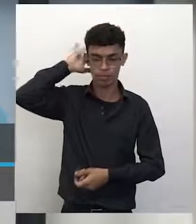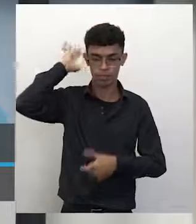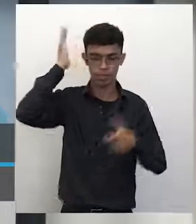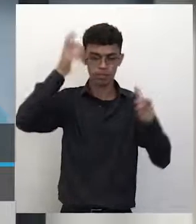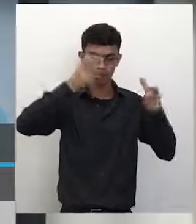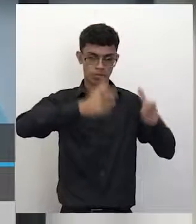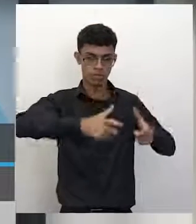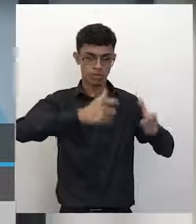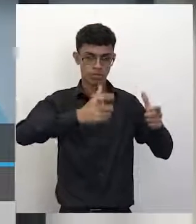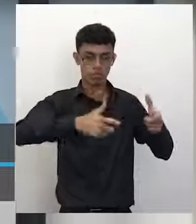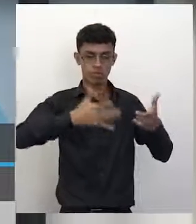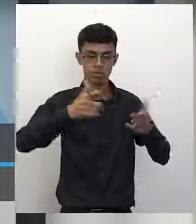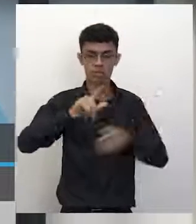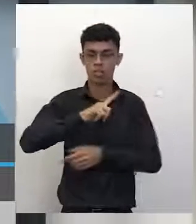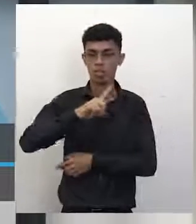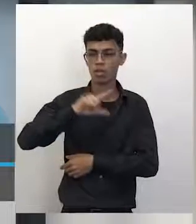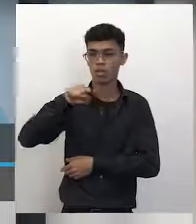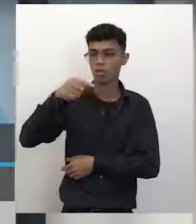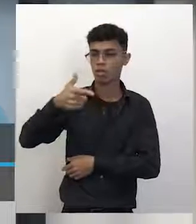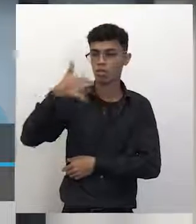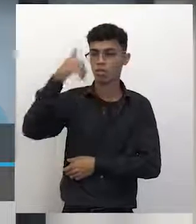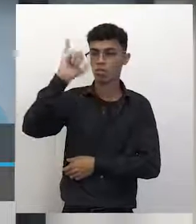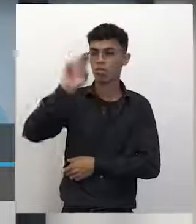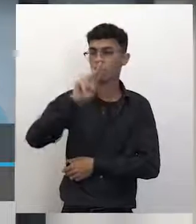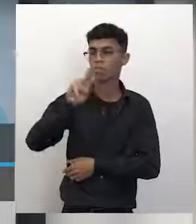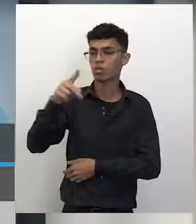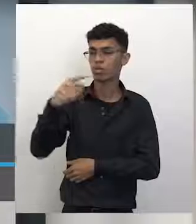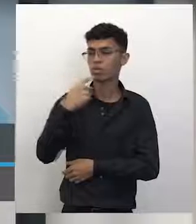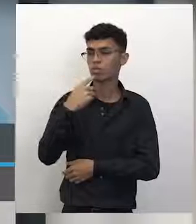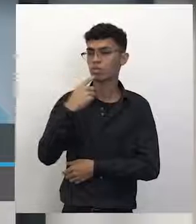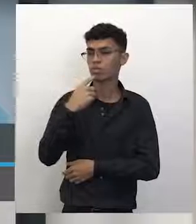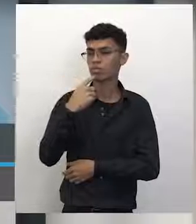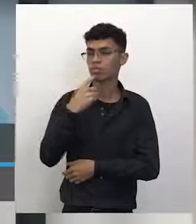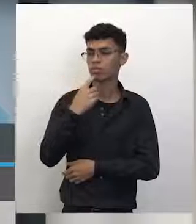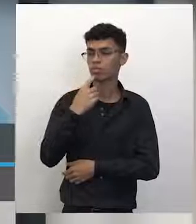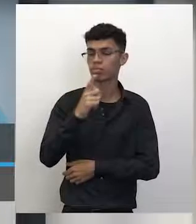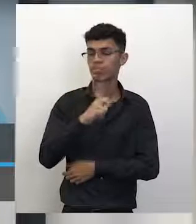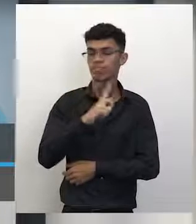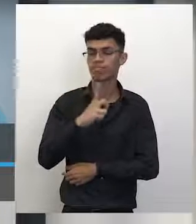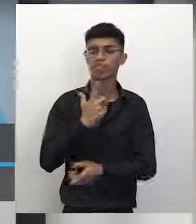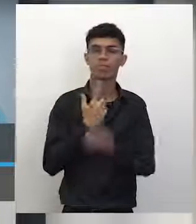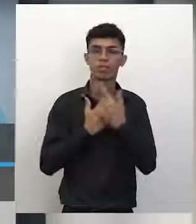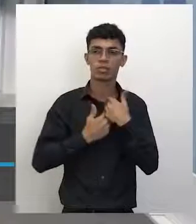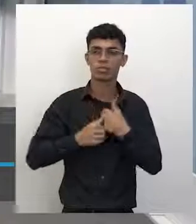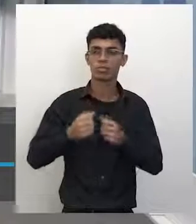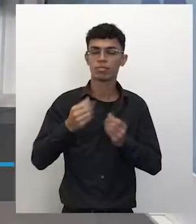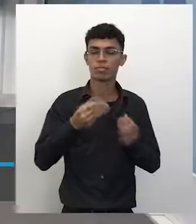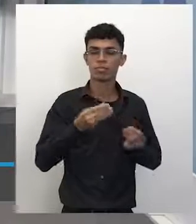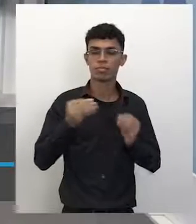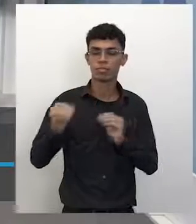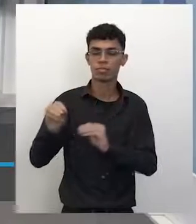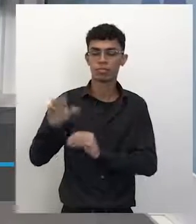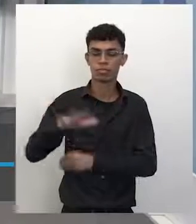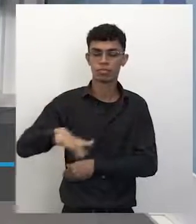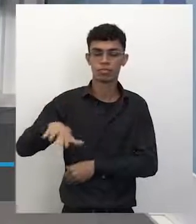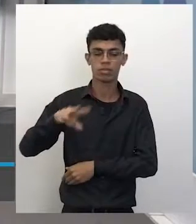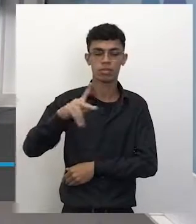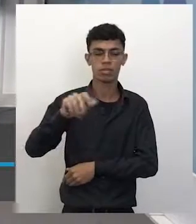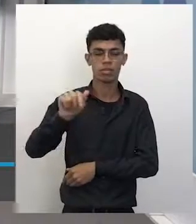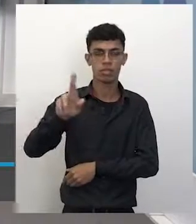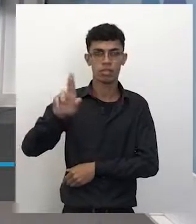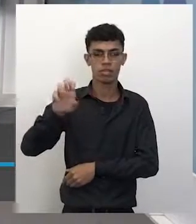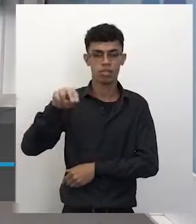mesmo? Boi Garantido e outro boi, com o nome do outro boi. Lá eles competem. É um lugar também que eu tenho vontade de ir, viu, turma? Parintins, nossa. Professora Parintins. Laura.